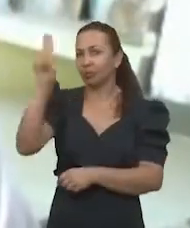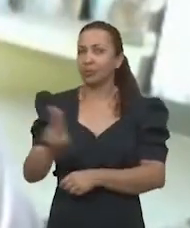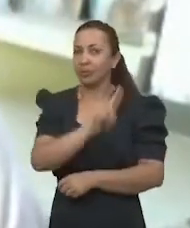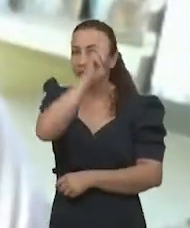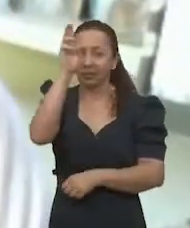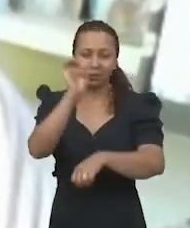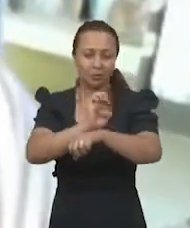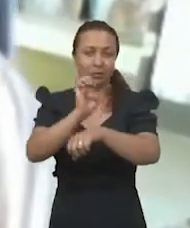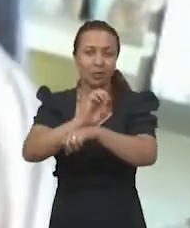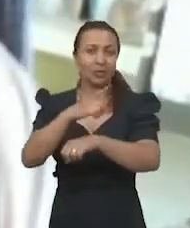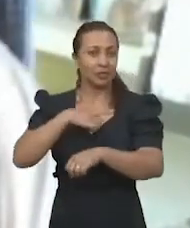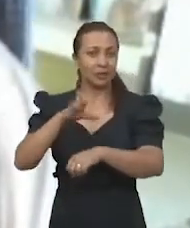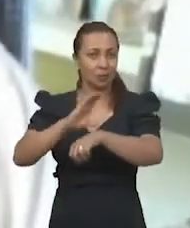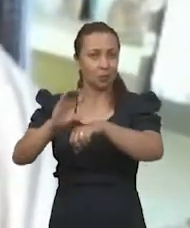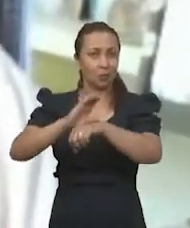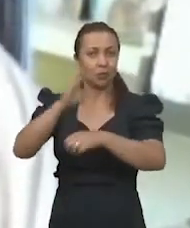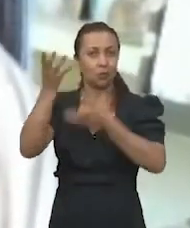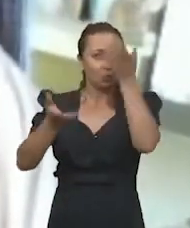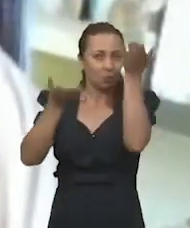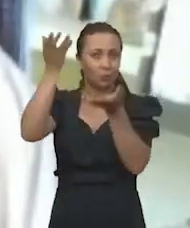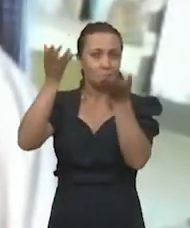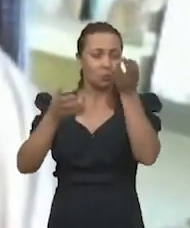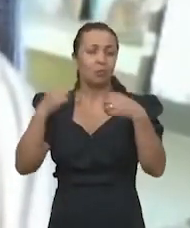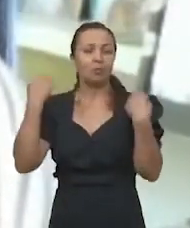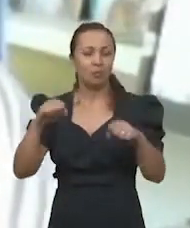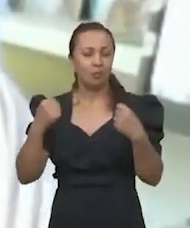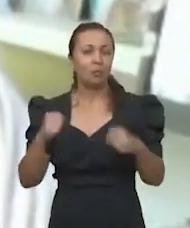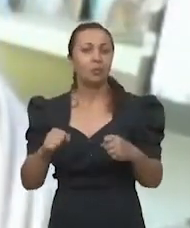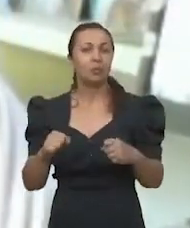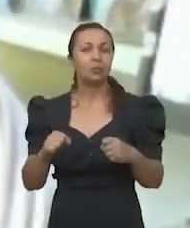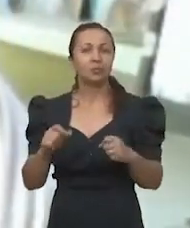universidades do estado que têm curso de economia possam